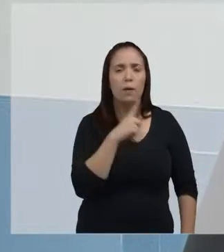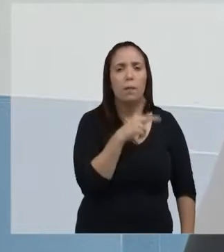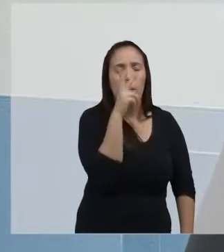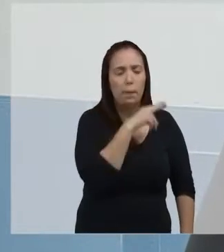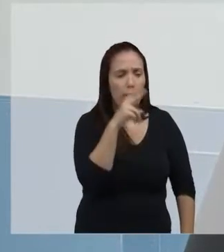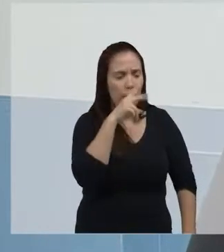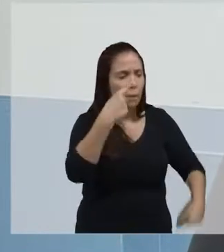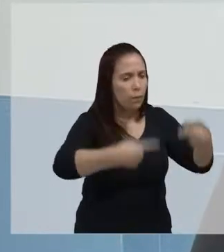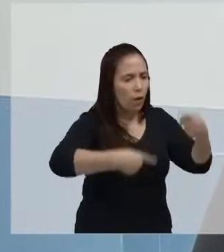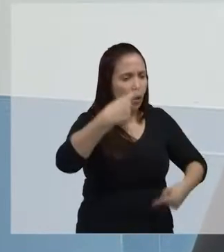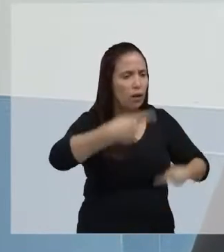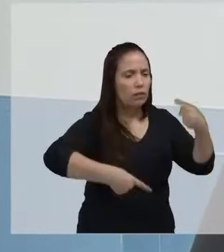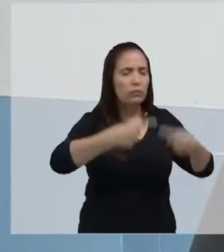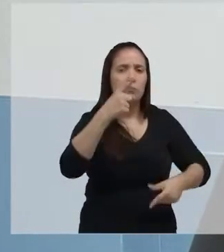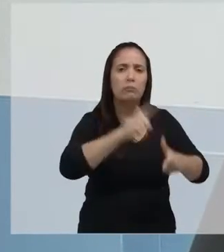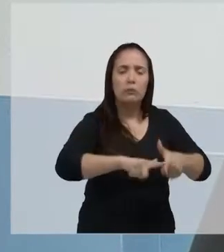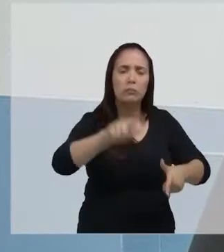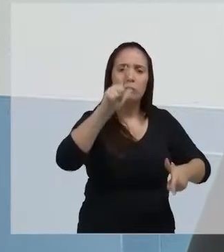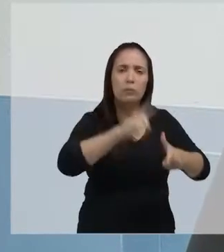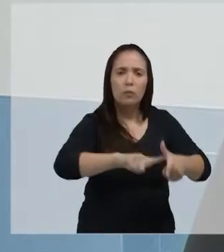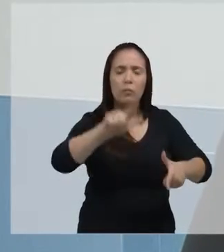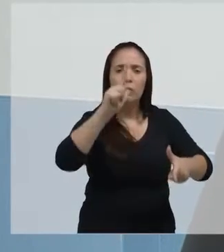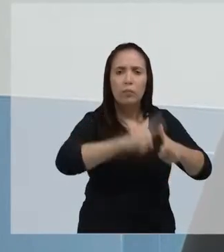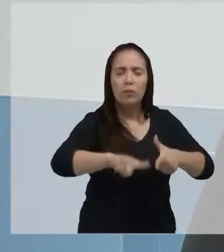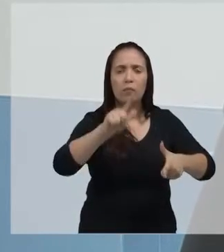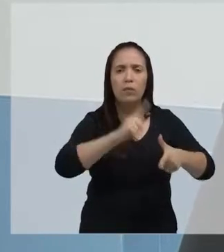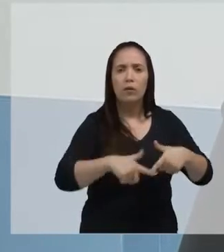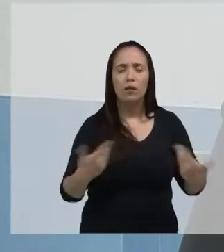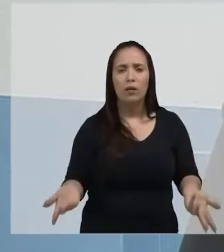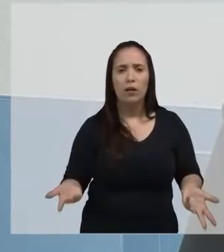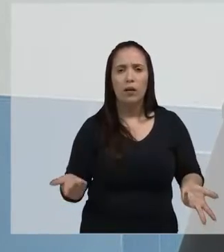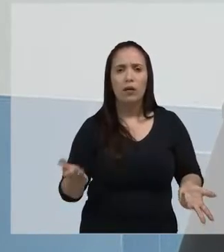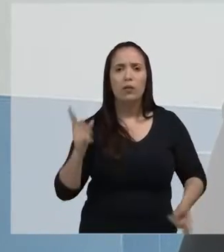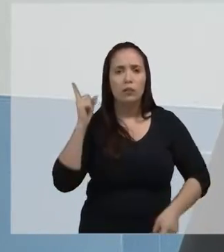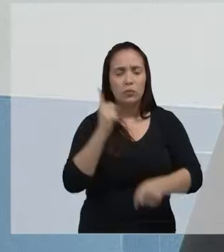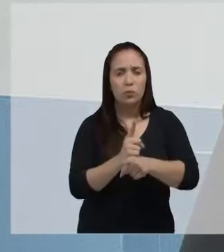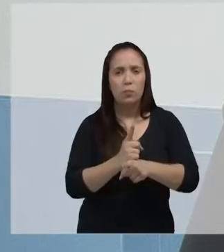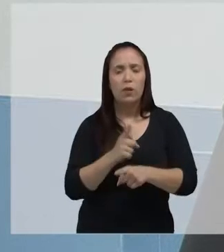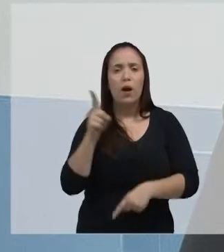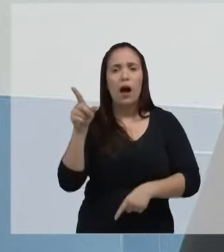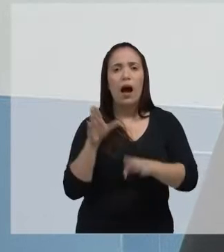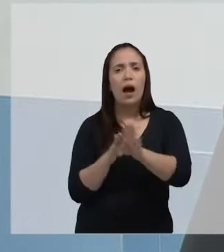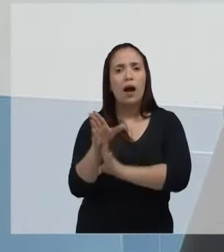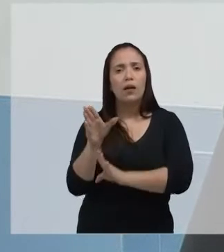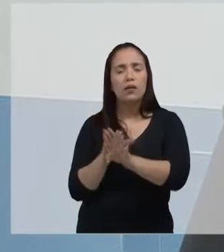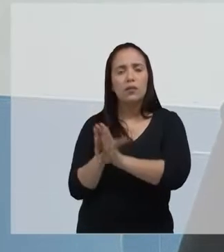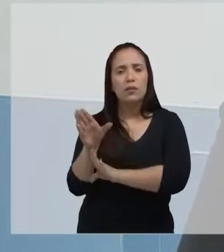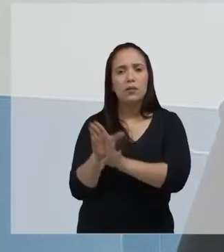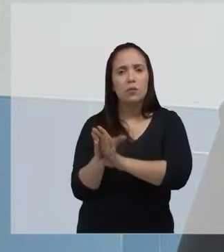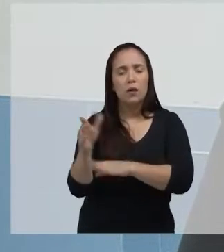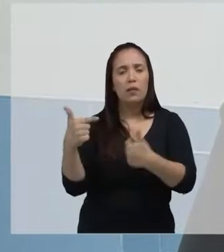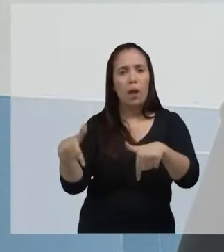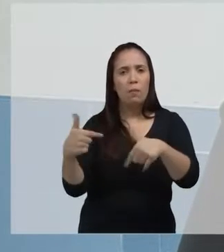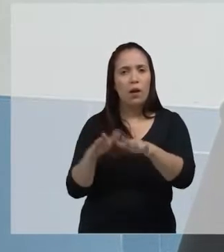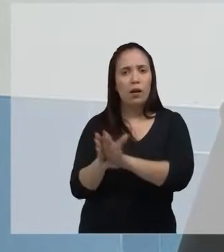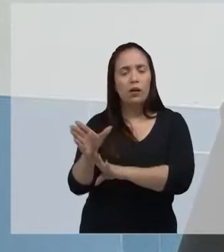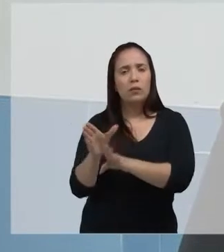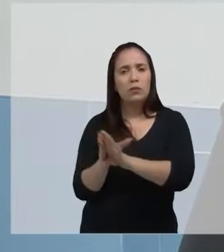esse processo de corrupção, depois de retirado ao presidente, um assessor do presidente estava correndo com 500 mil reais